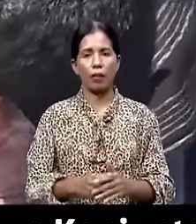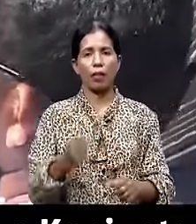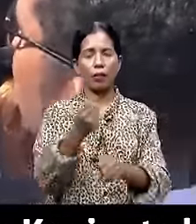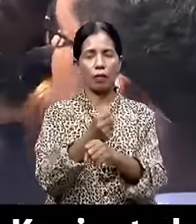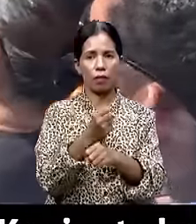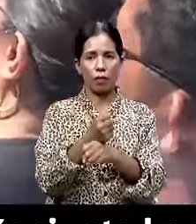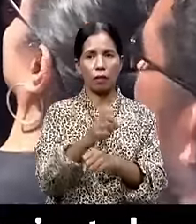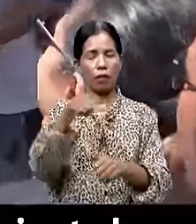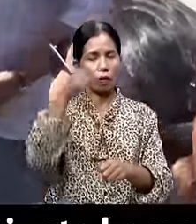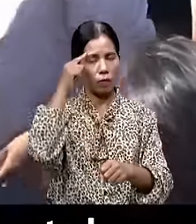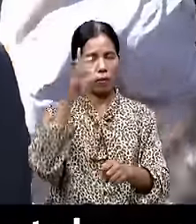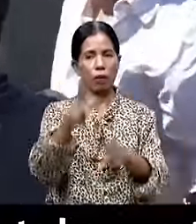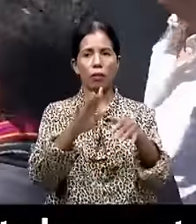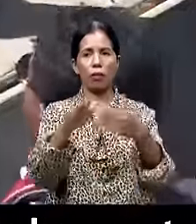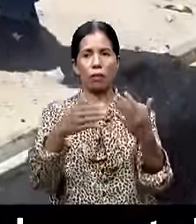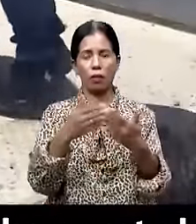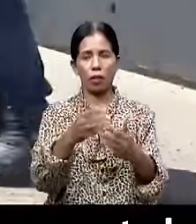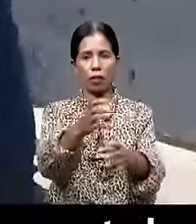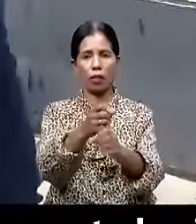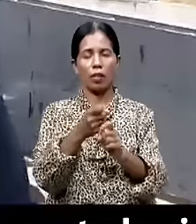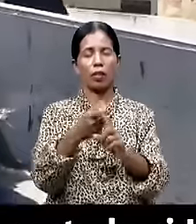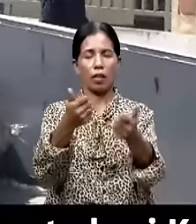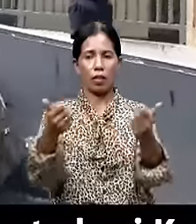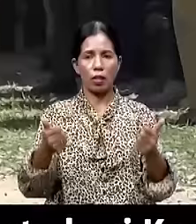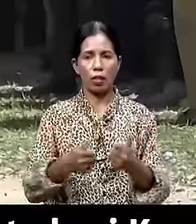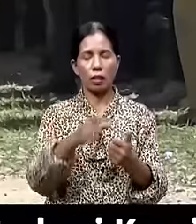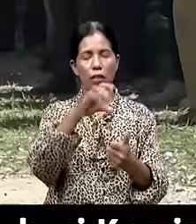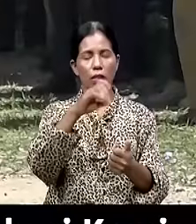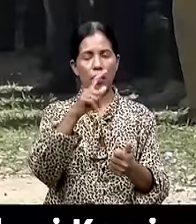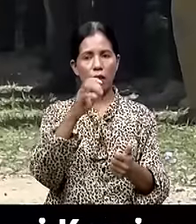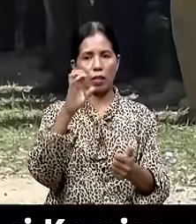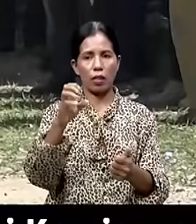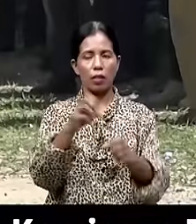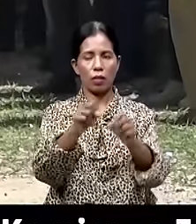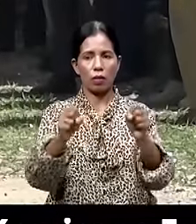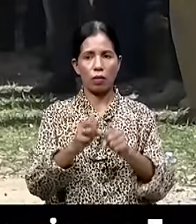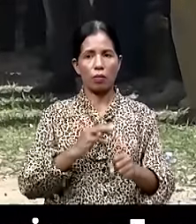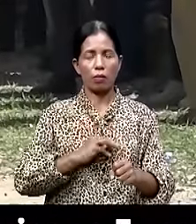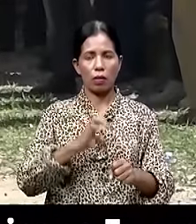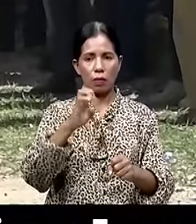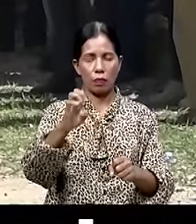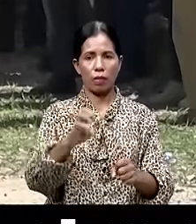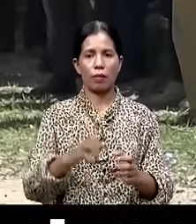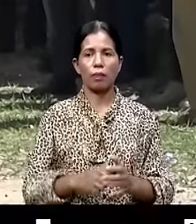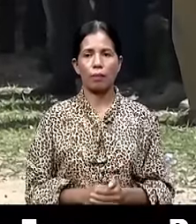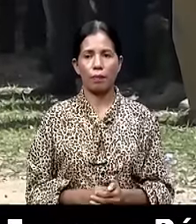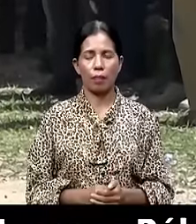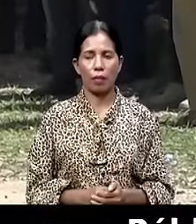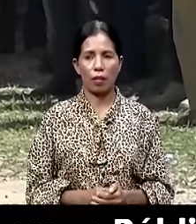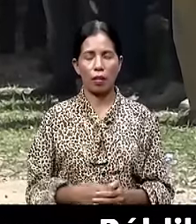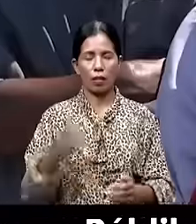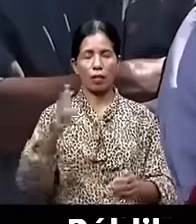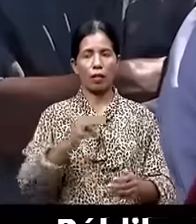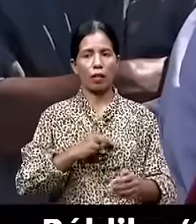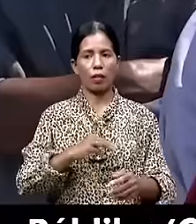meané, governo no comunidade escolhe Rússia aldeia Likitei, suco Maubici, posto Maubici. Iha mármore